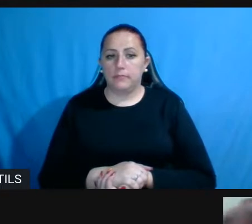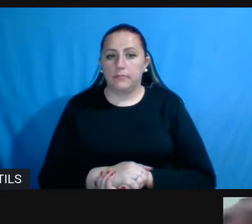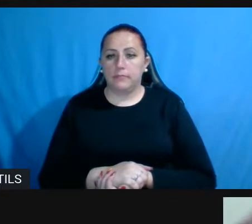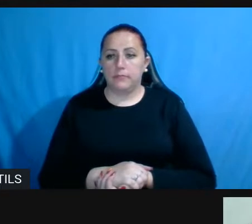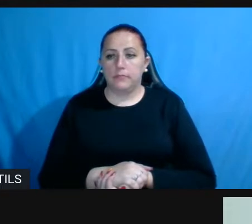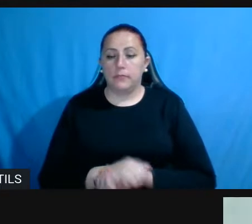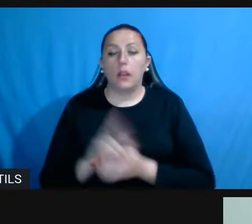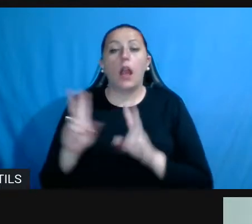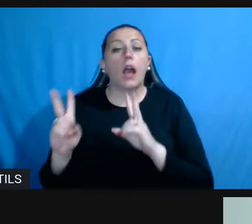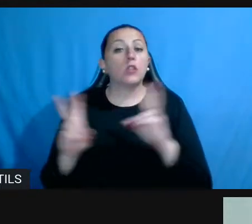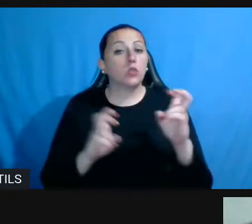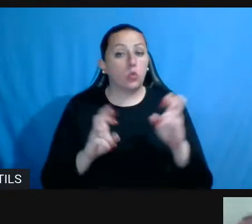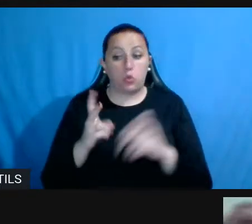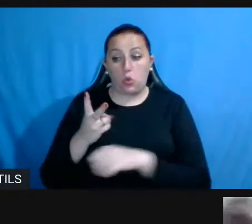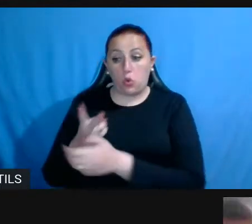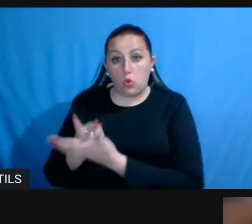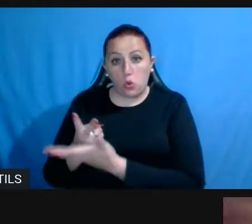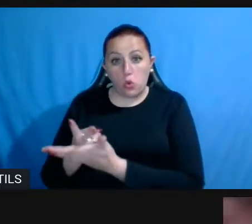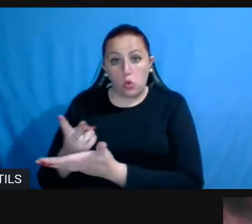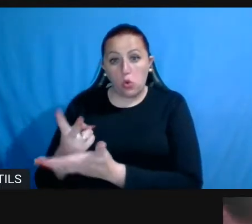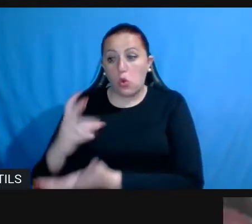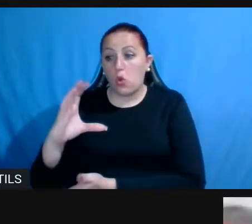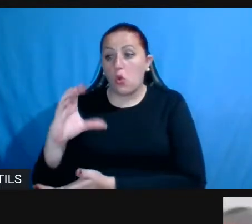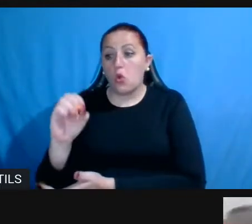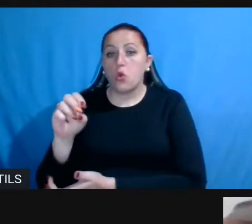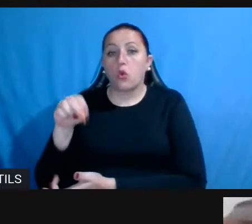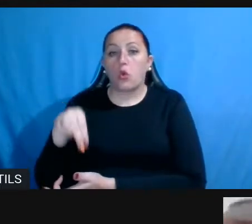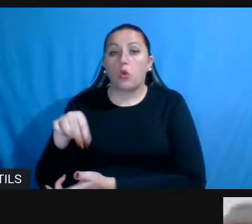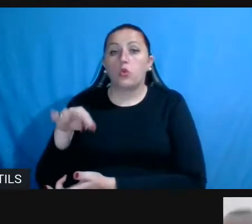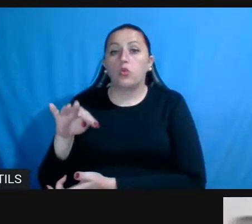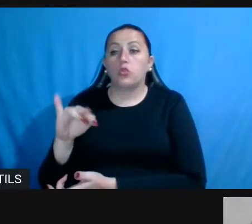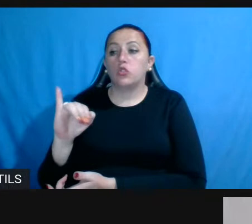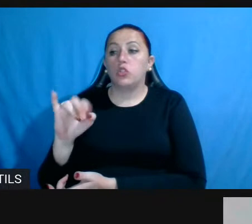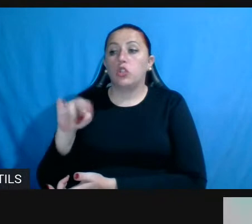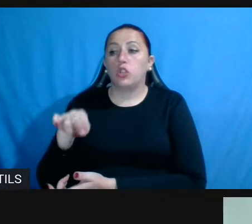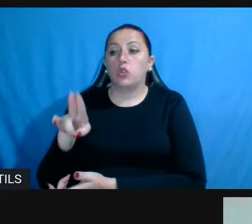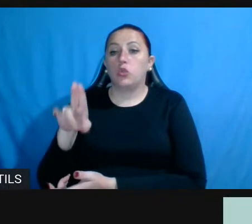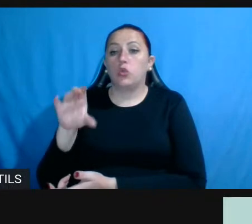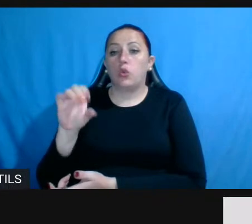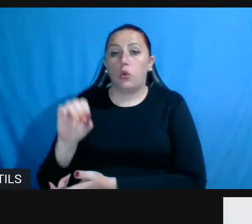do contínuo, me repete, Marlise, por favor.